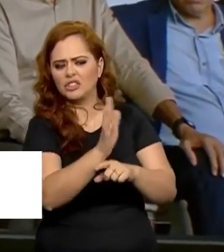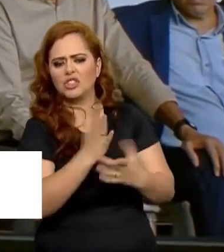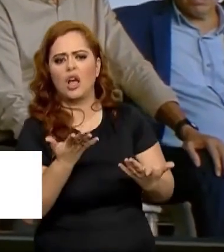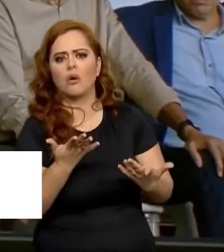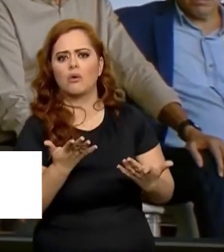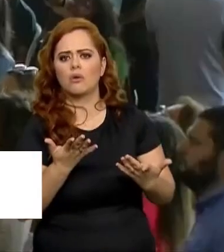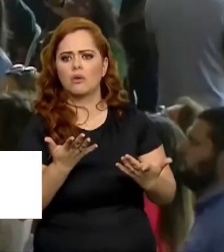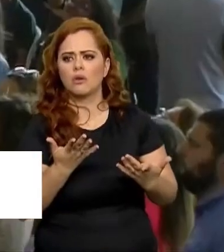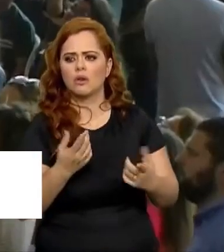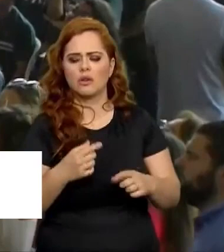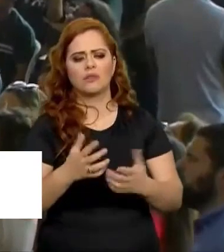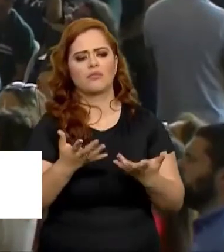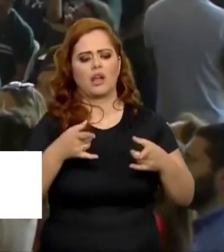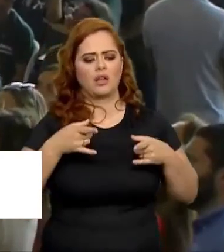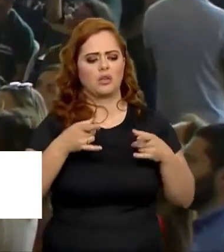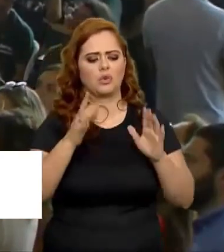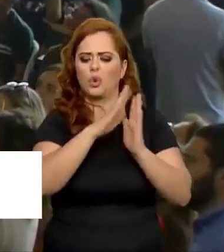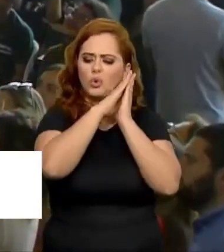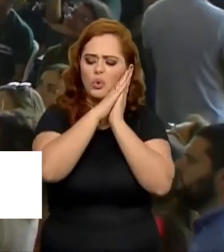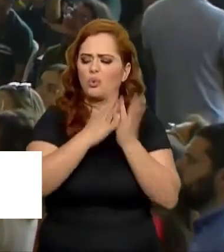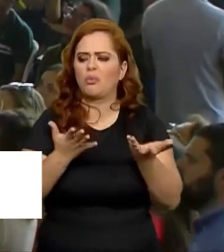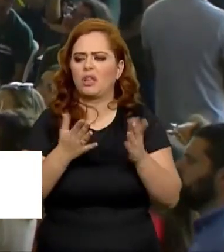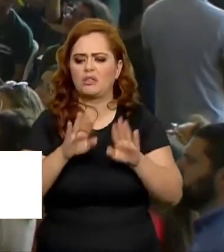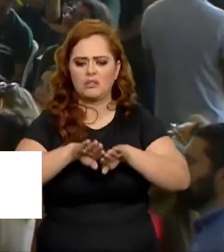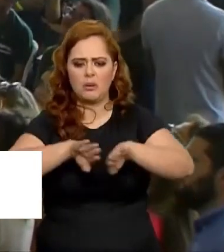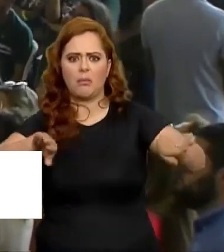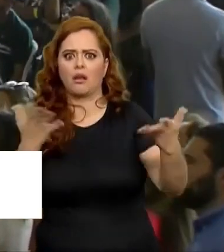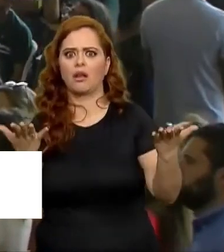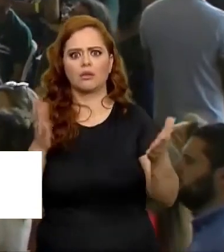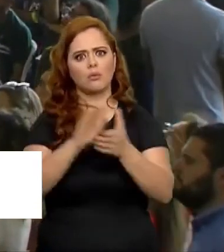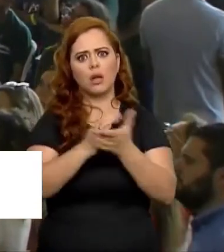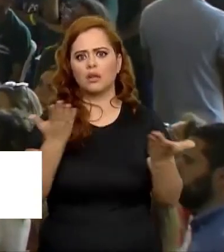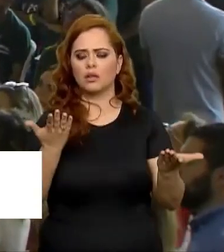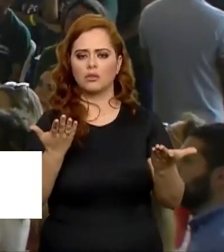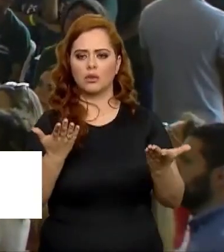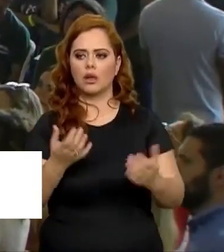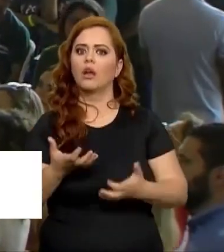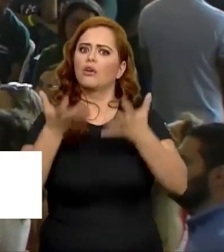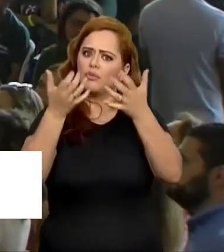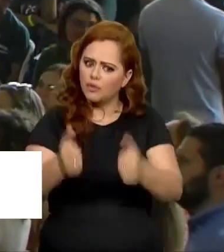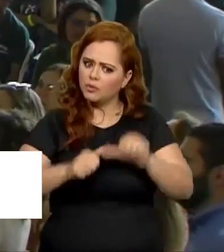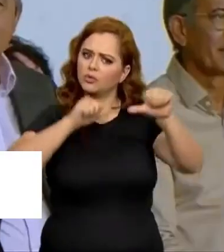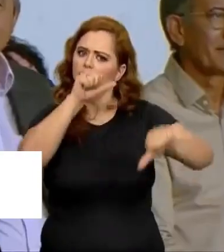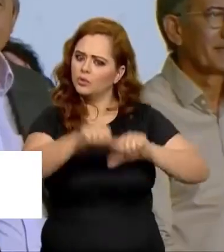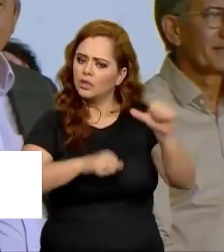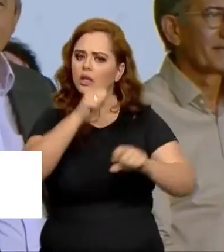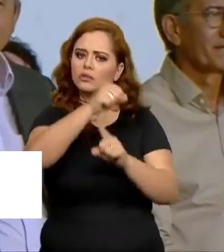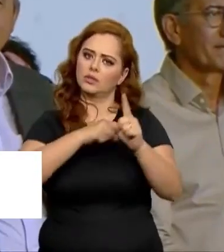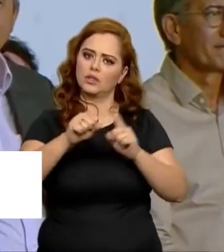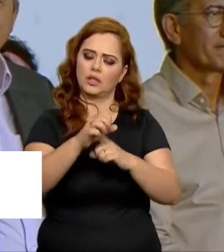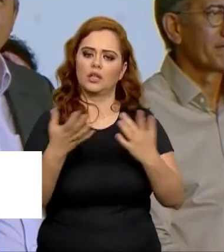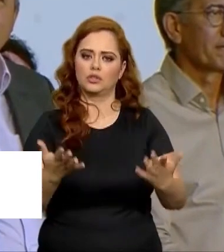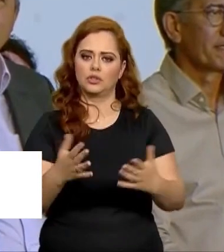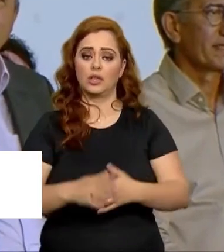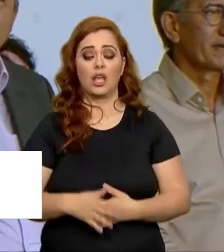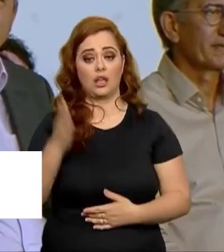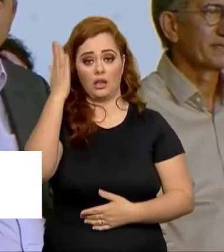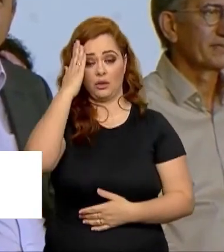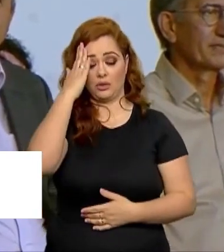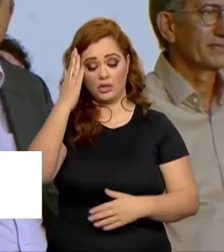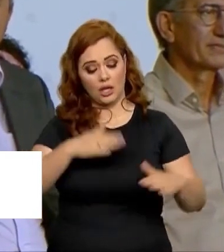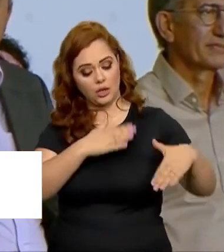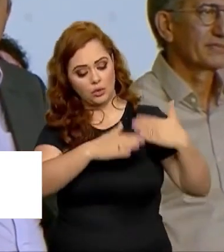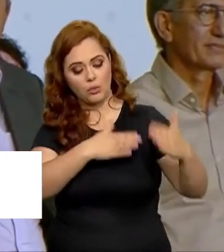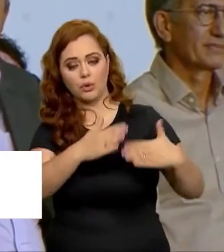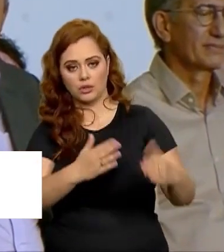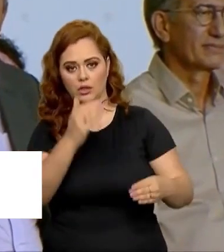que vai deitar, porque estão os dois mal encarados. Vamos mudar essa sociedade. E eu sei que durante o